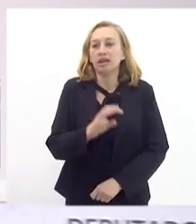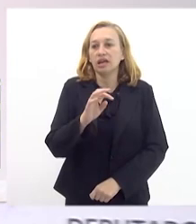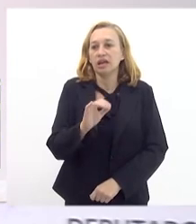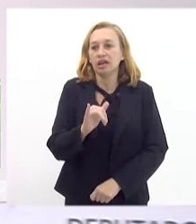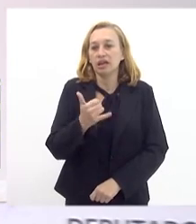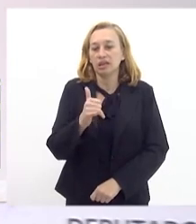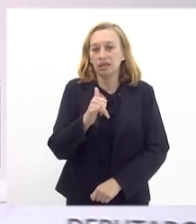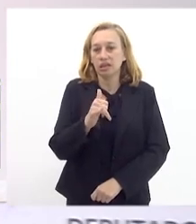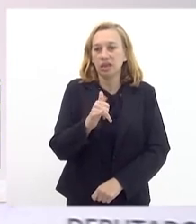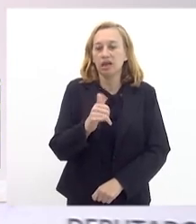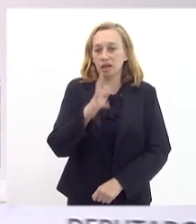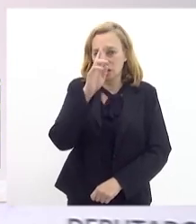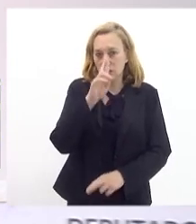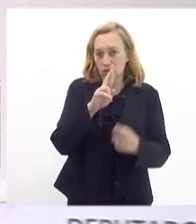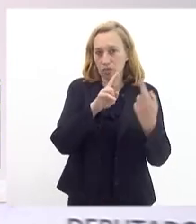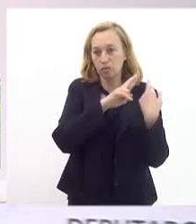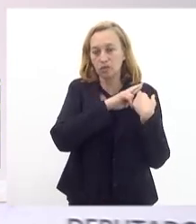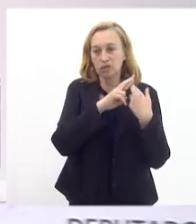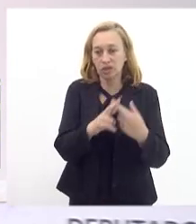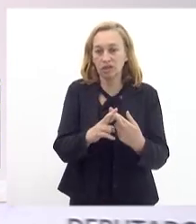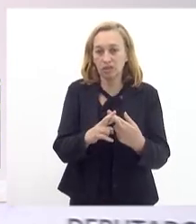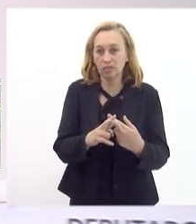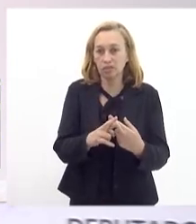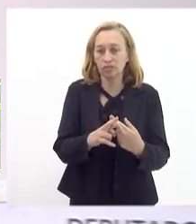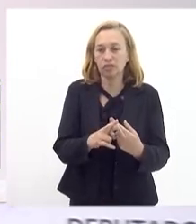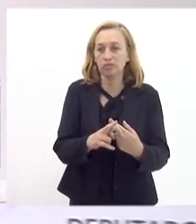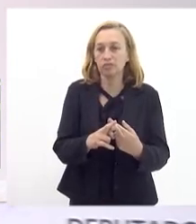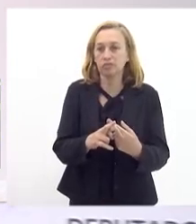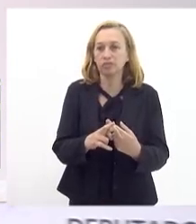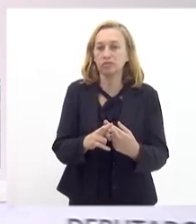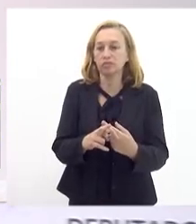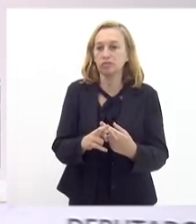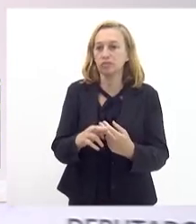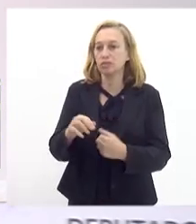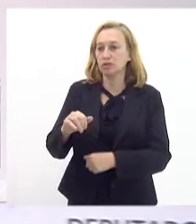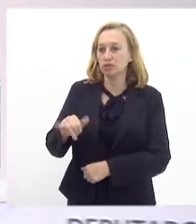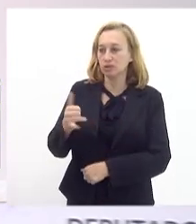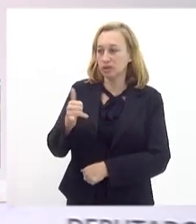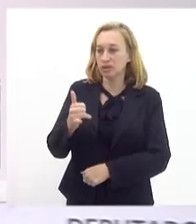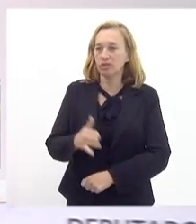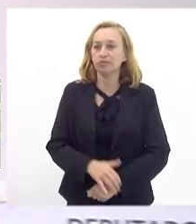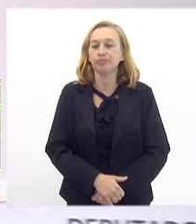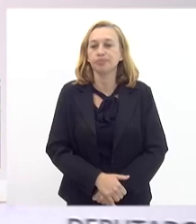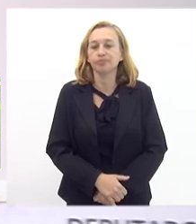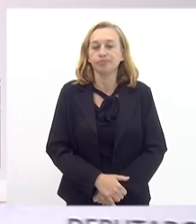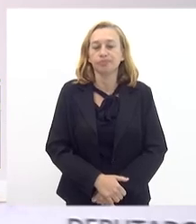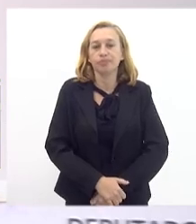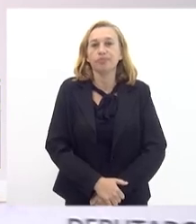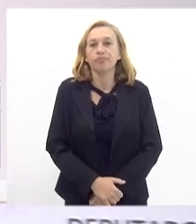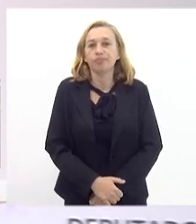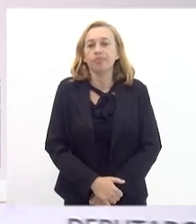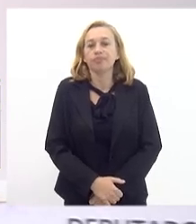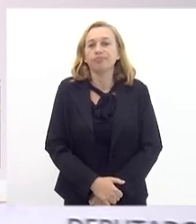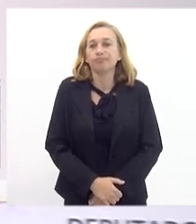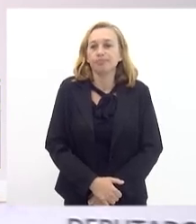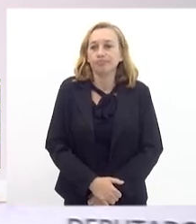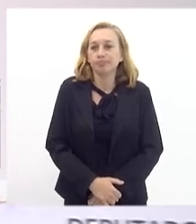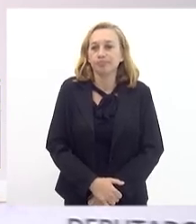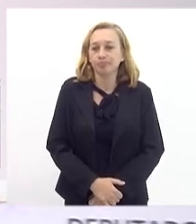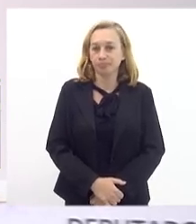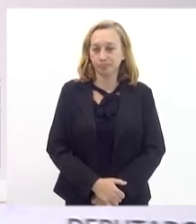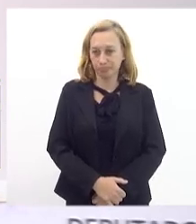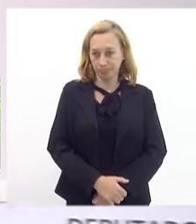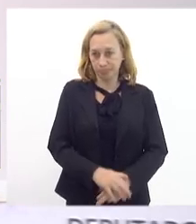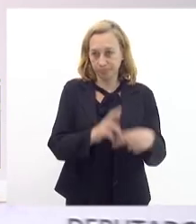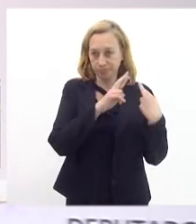é responsável por essa inflação e acentuação altíssima é responsável